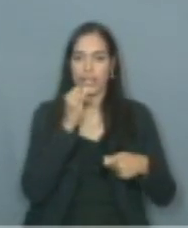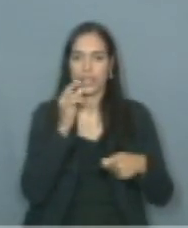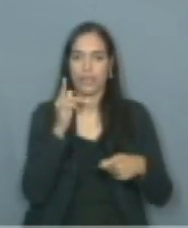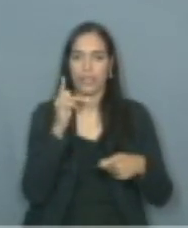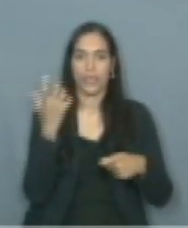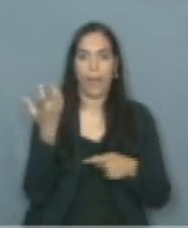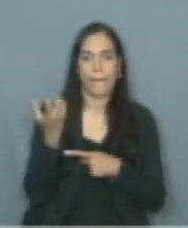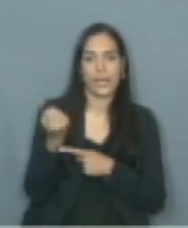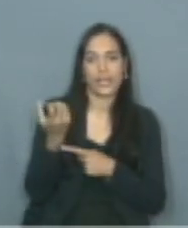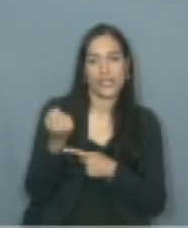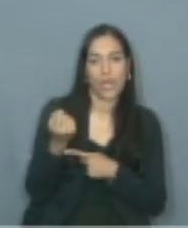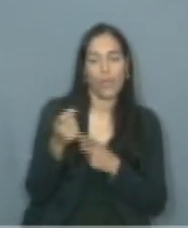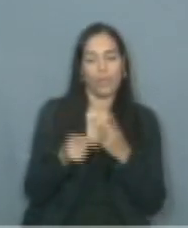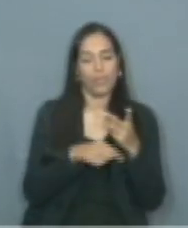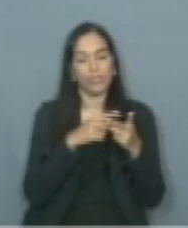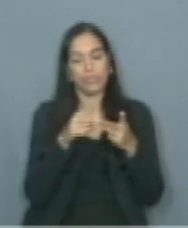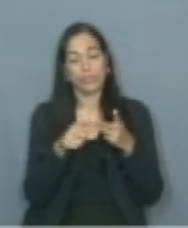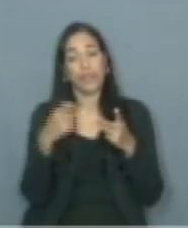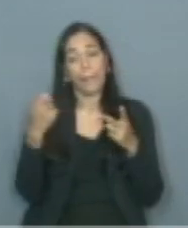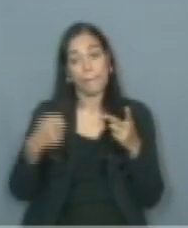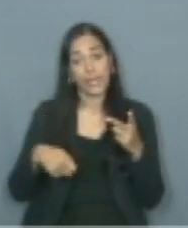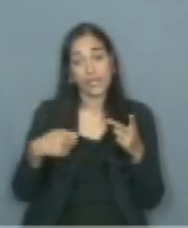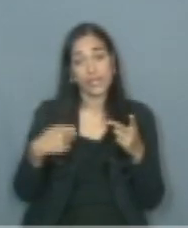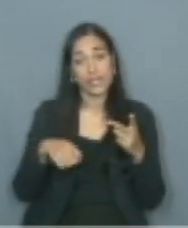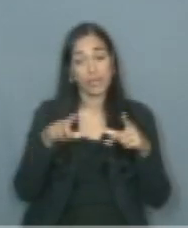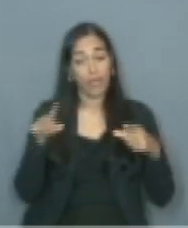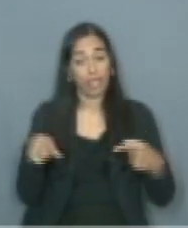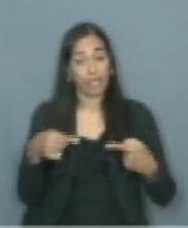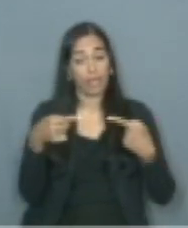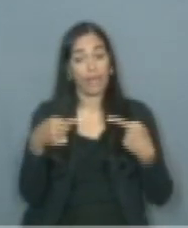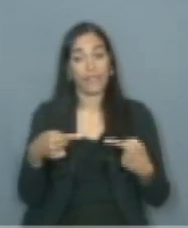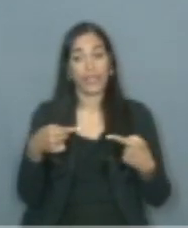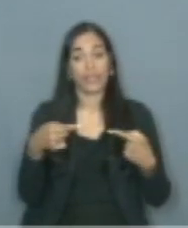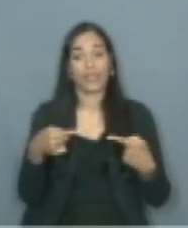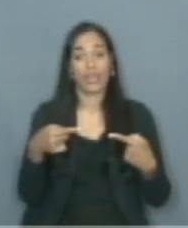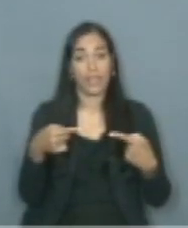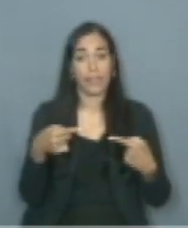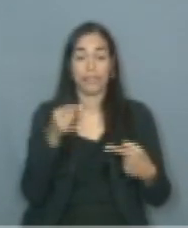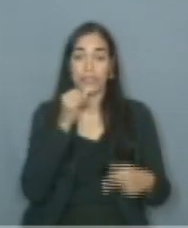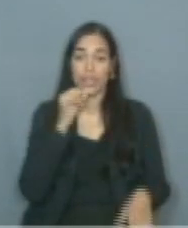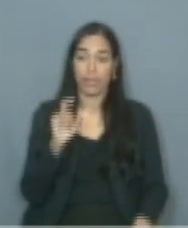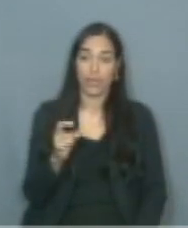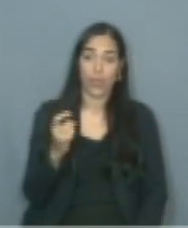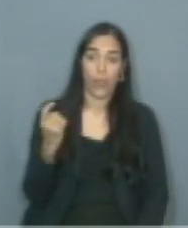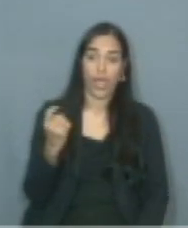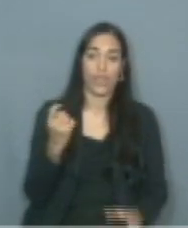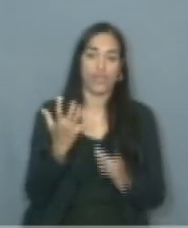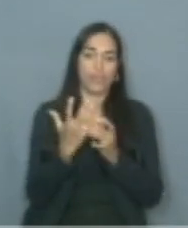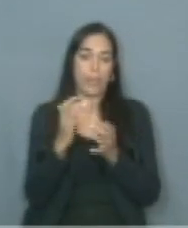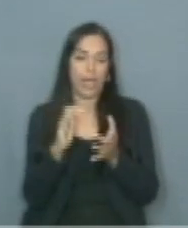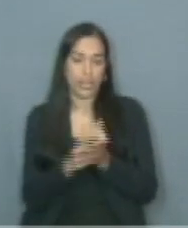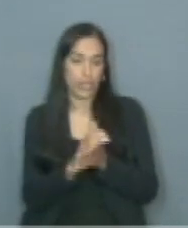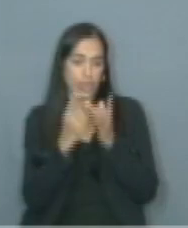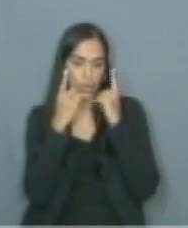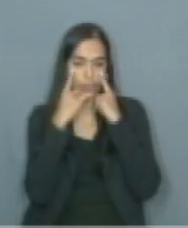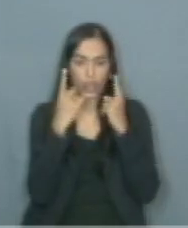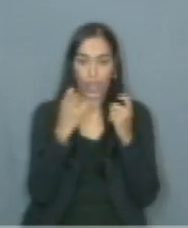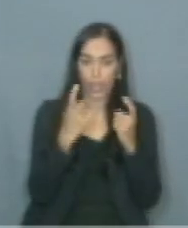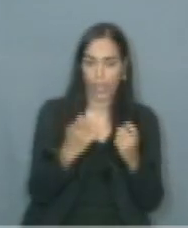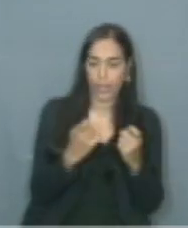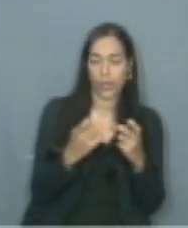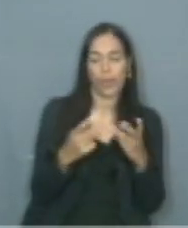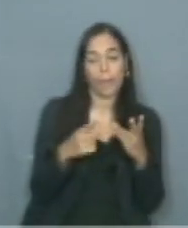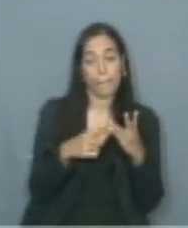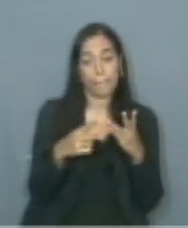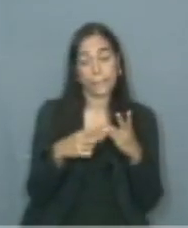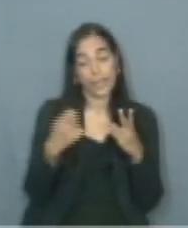alimentícia, nós precisamos dele para nos defender de um ex-companheiro abusivo, violento. Nós